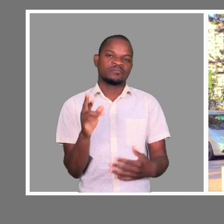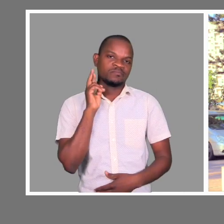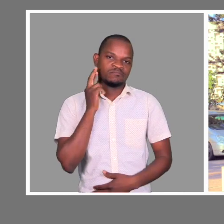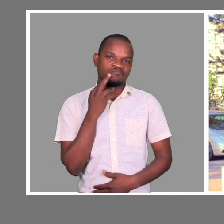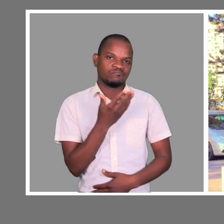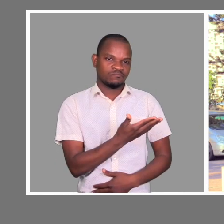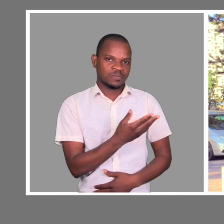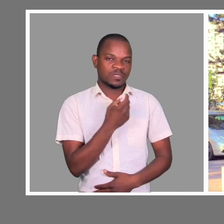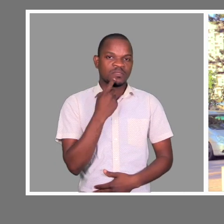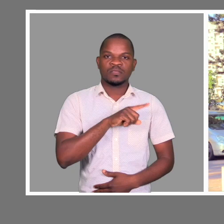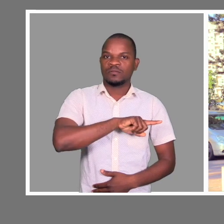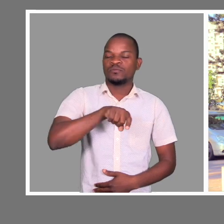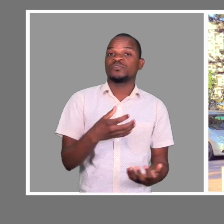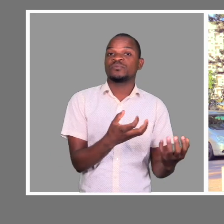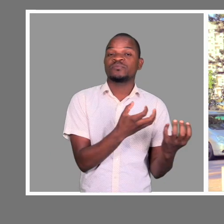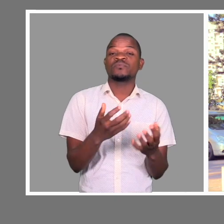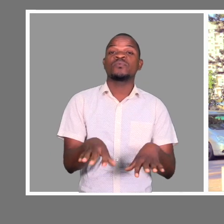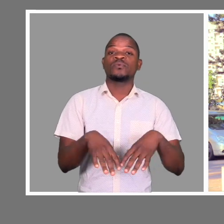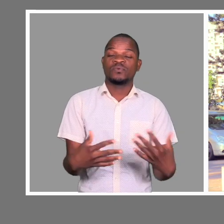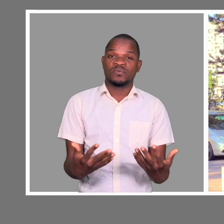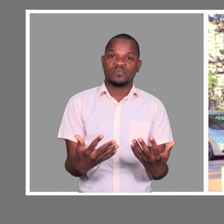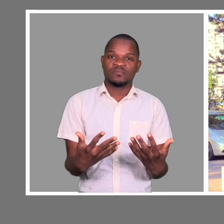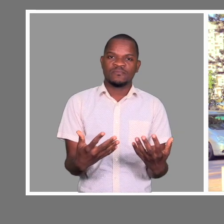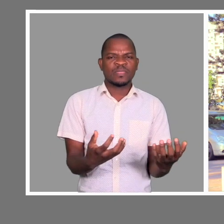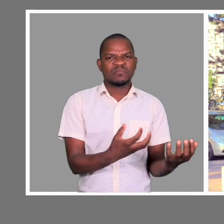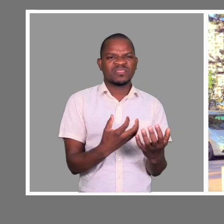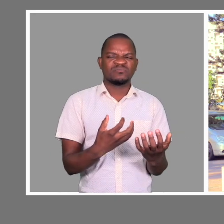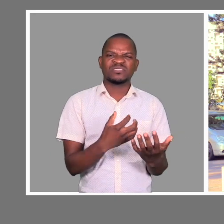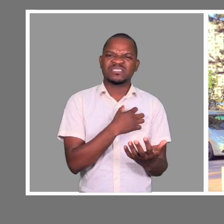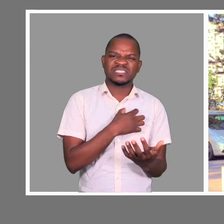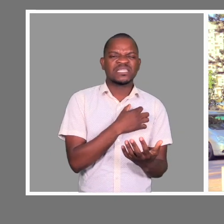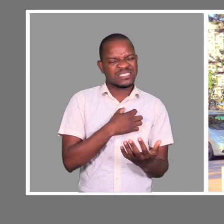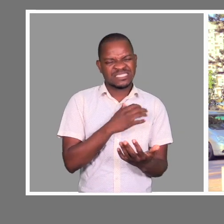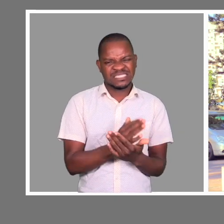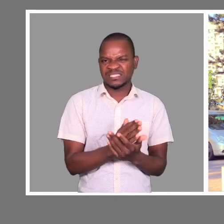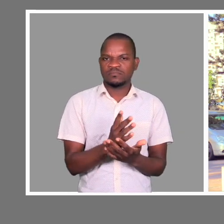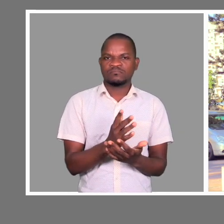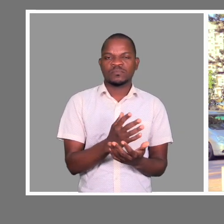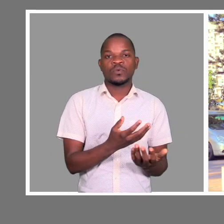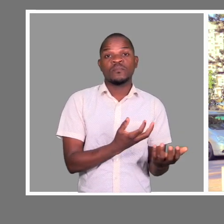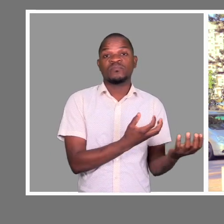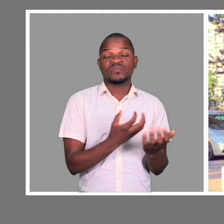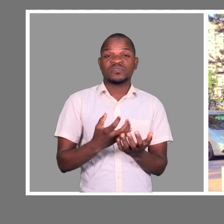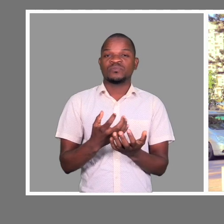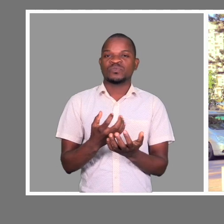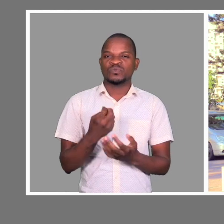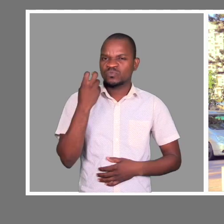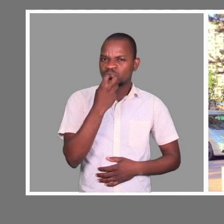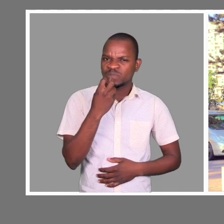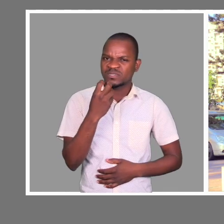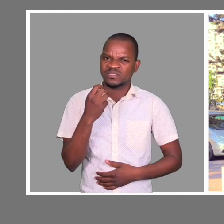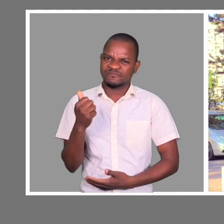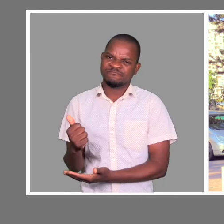É tentar, nem sequer é tentar, é mesmo trazer apoio a todos